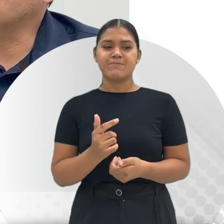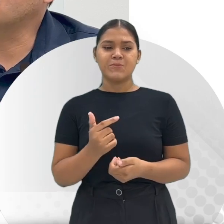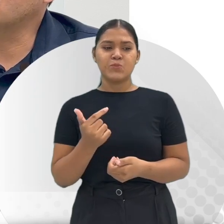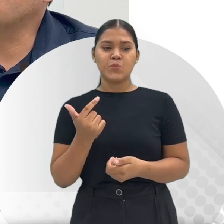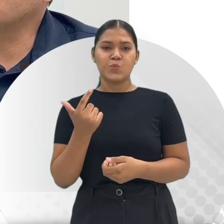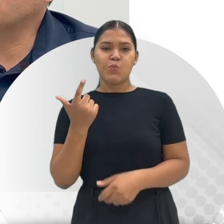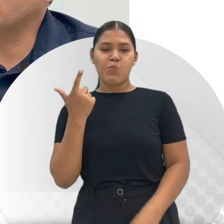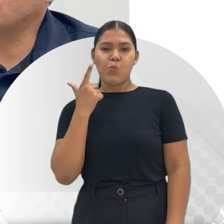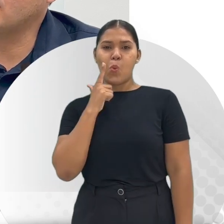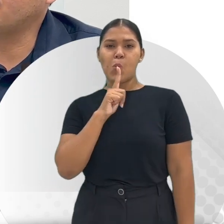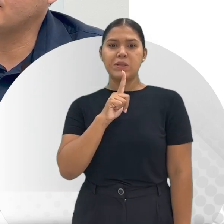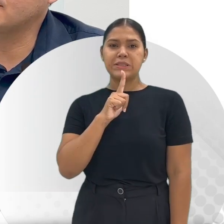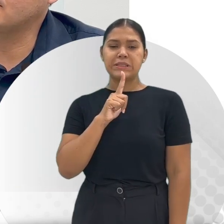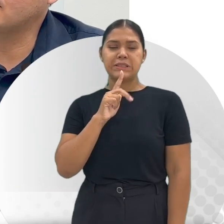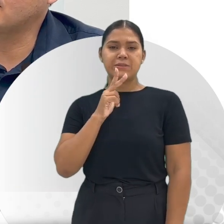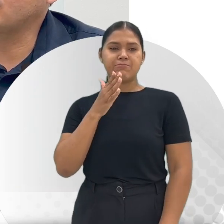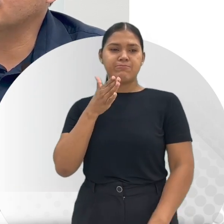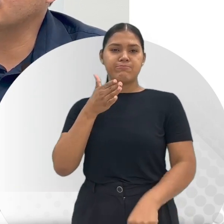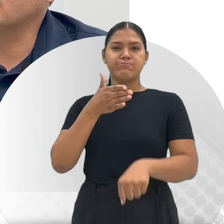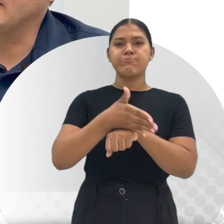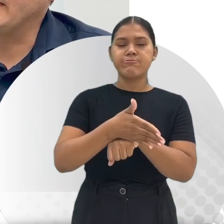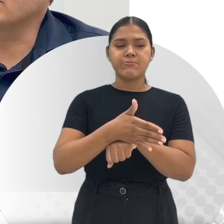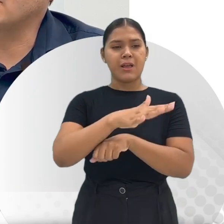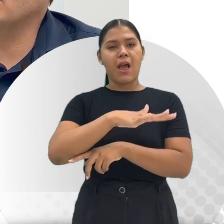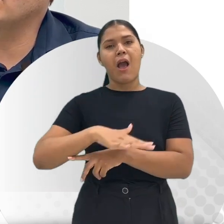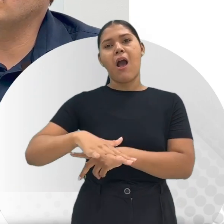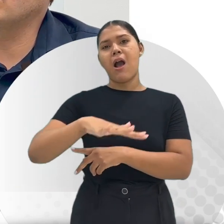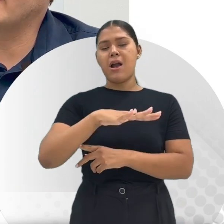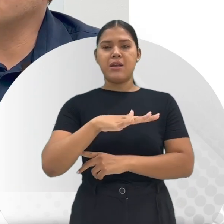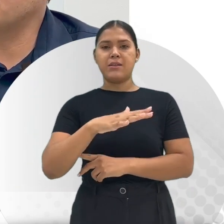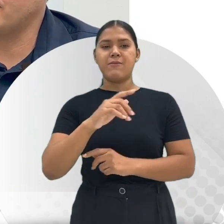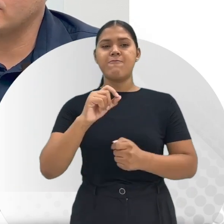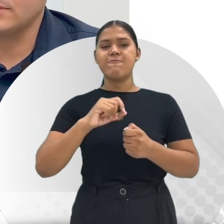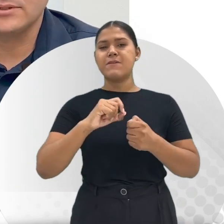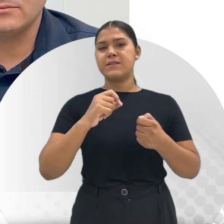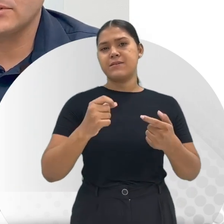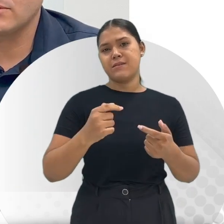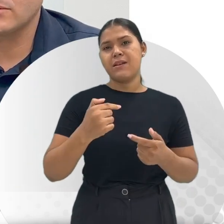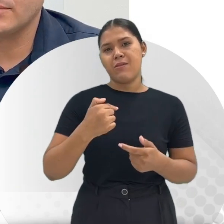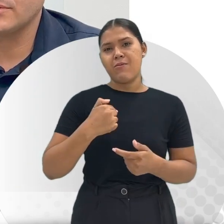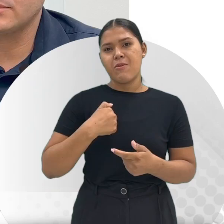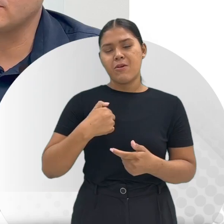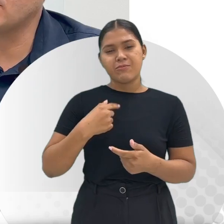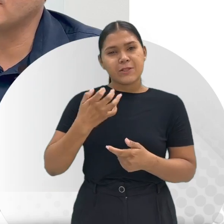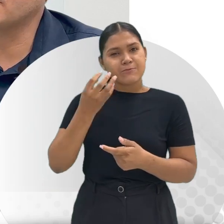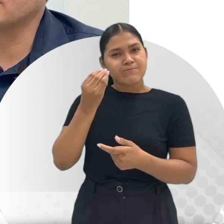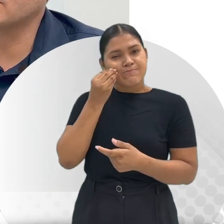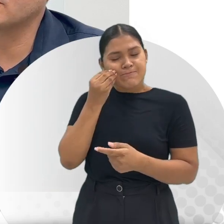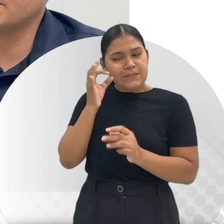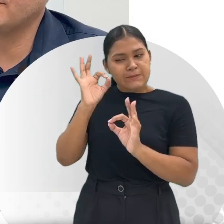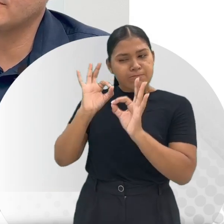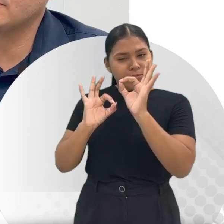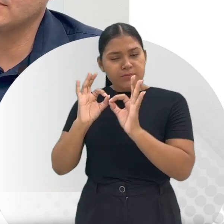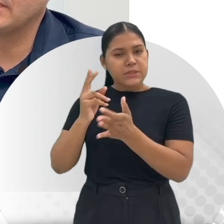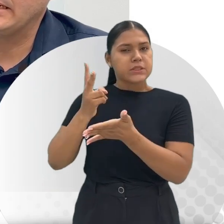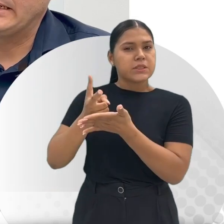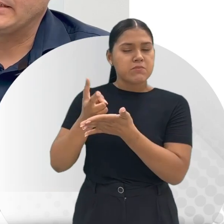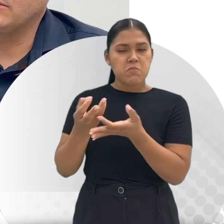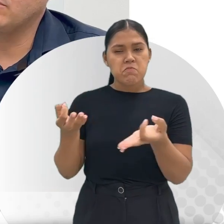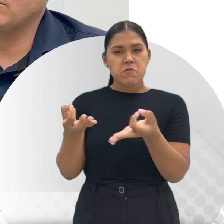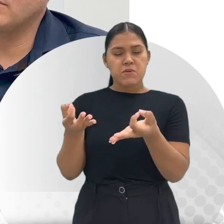aquilo que me disporem a fazer. Né? Eu acho que eu tenho um quê de perfeccionista, não digo que sou perfeccionista, mas tenho um quê de